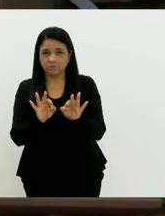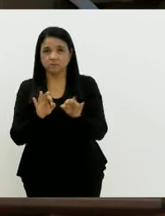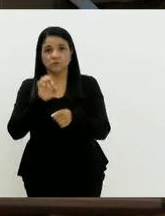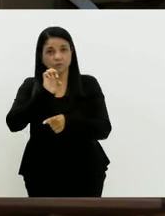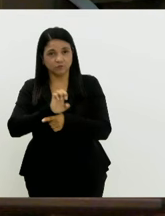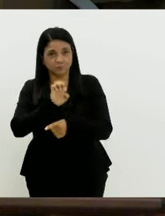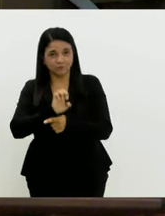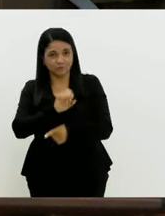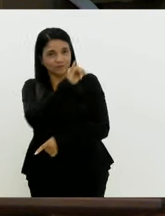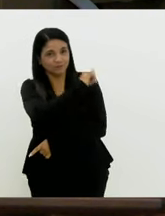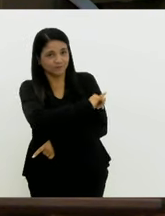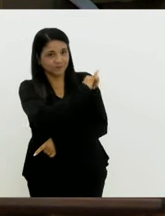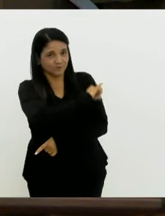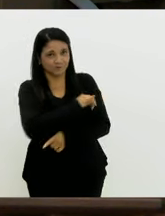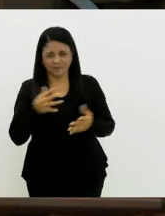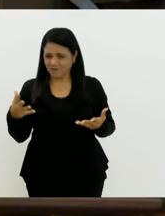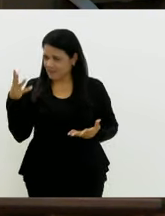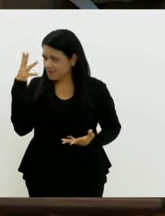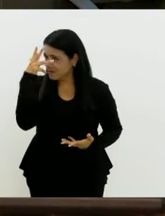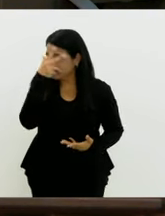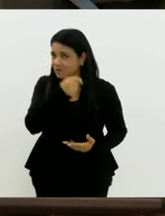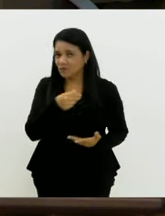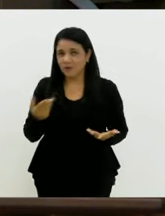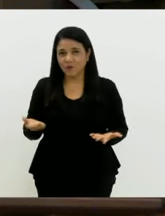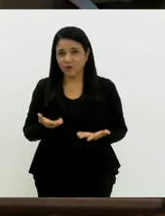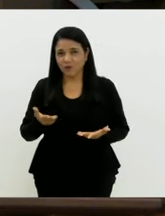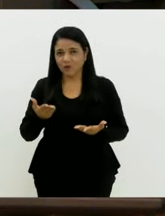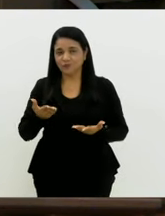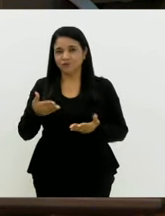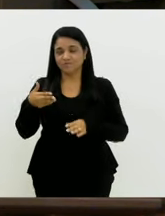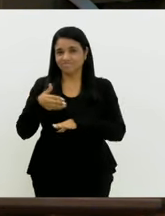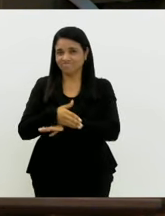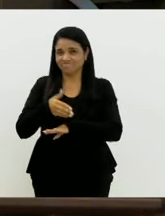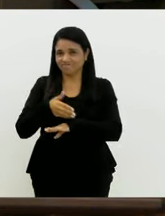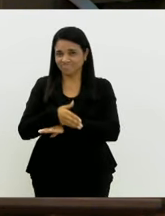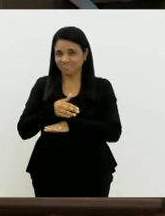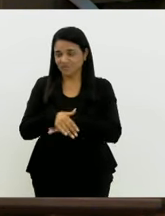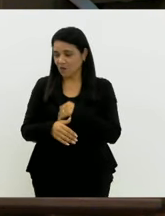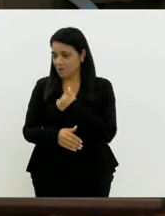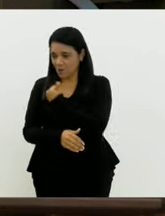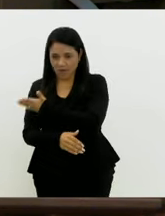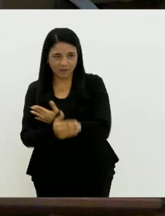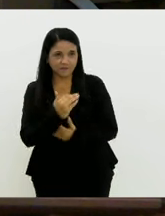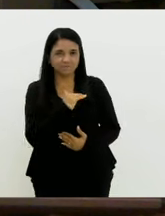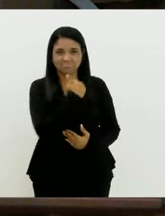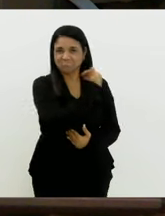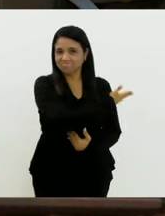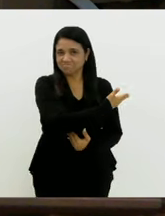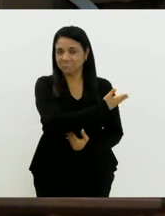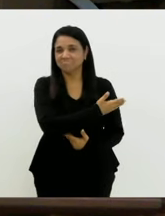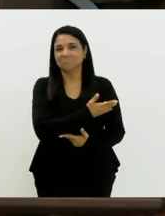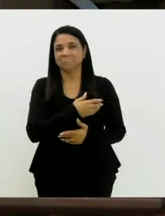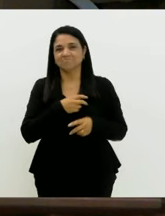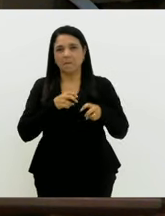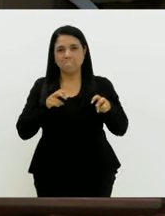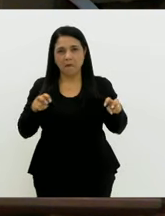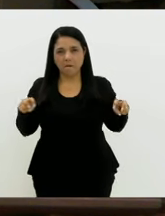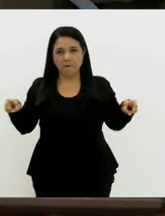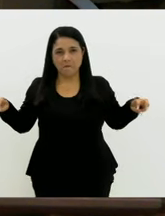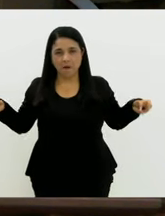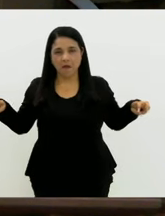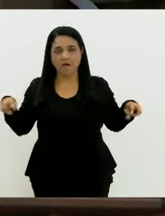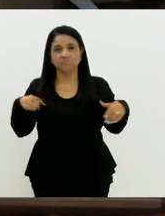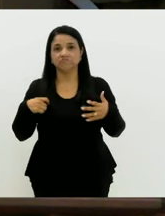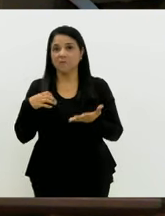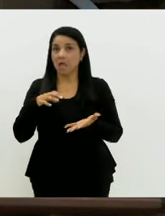que é o Rio de Janeiro, se faz presente aqui hoje, aos meus lados, tanto à esquerda quanto à direita. Então, não poderia deixar de